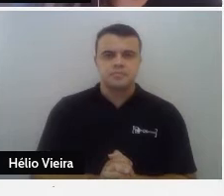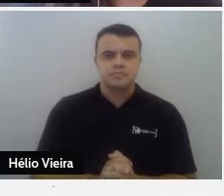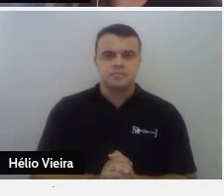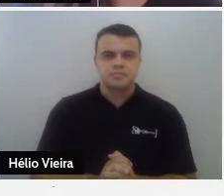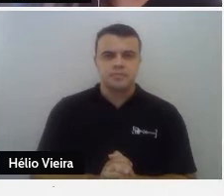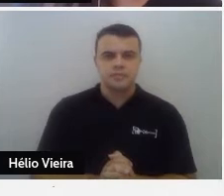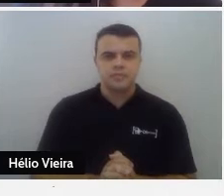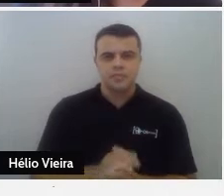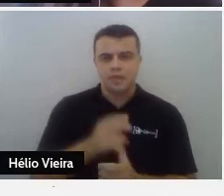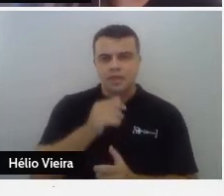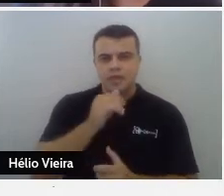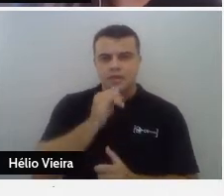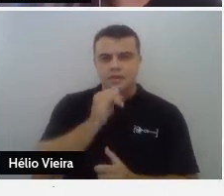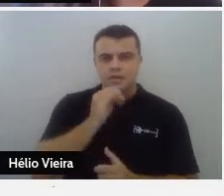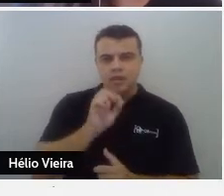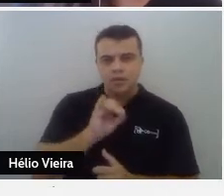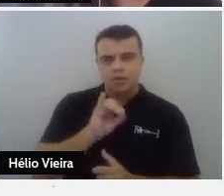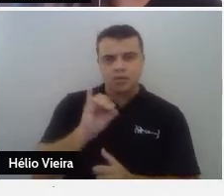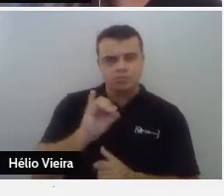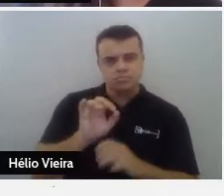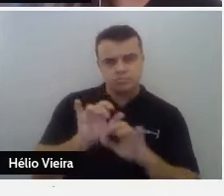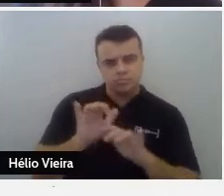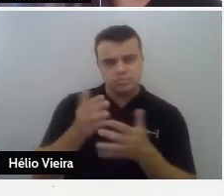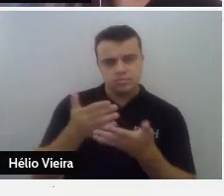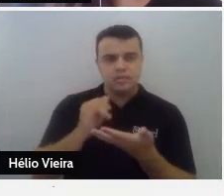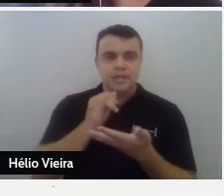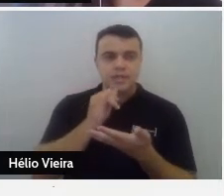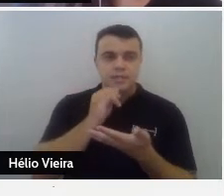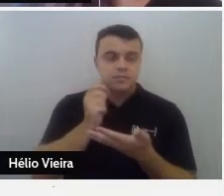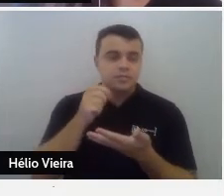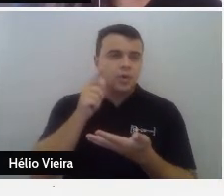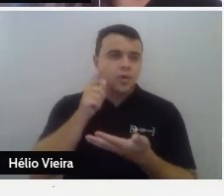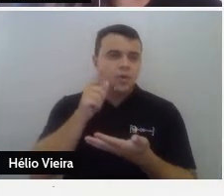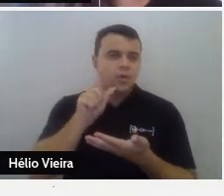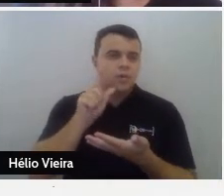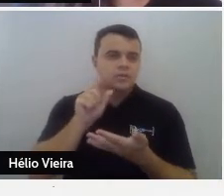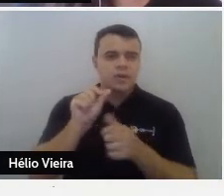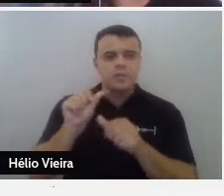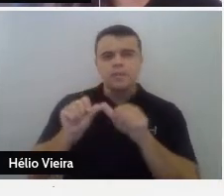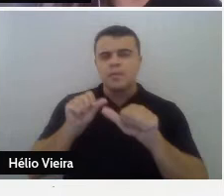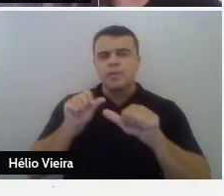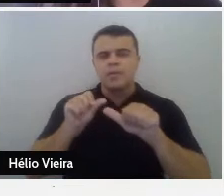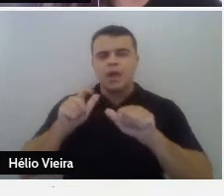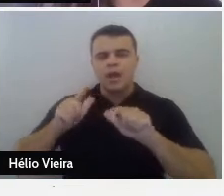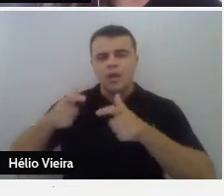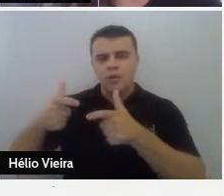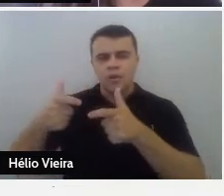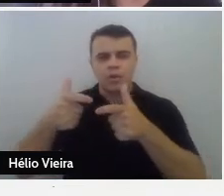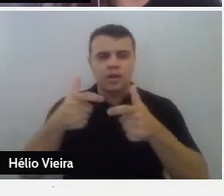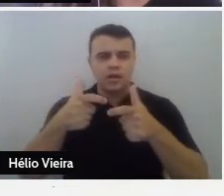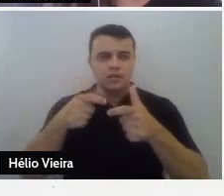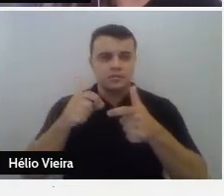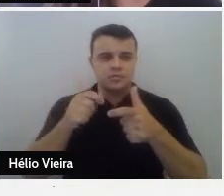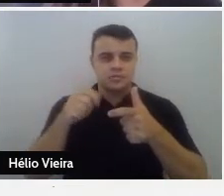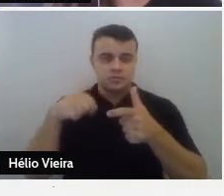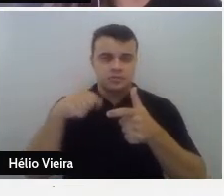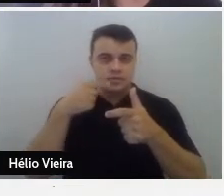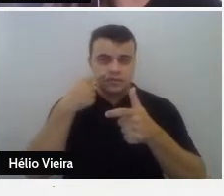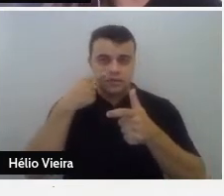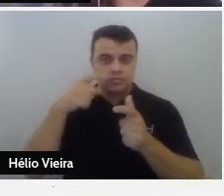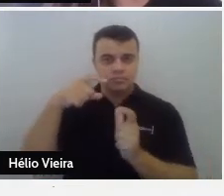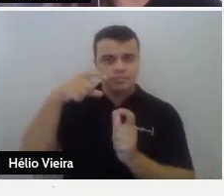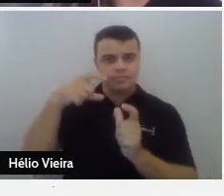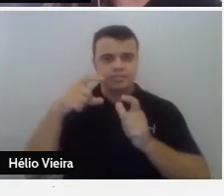colocar um oi aqui. Então, a gente consegue, né, mudar de espaço, inclinar,